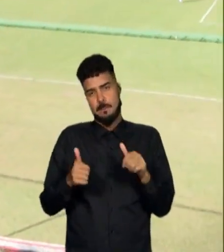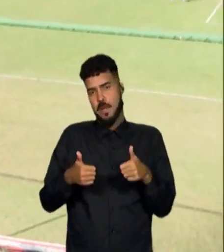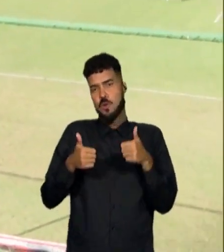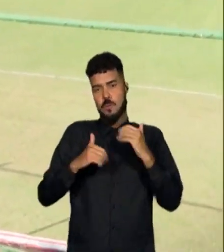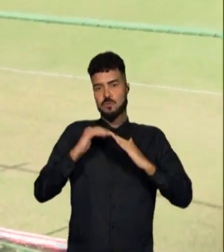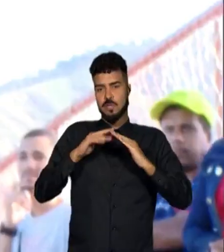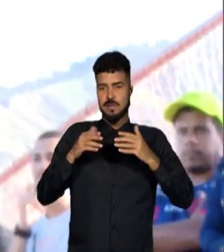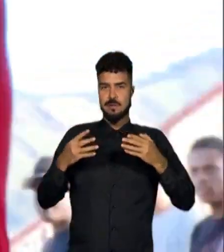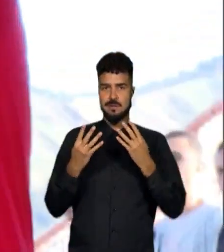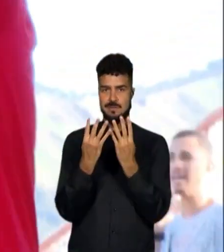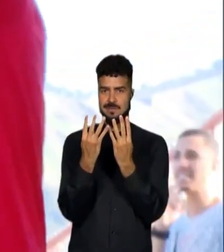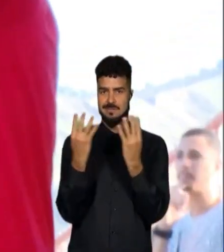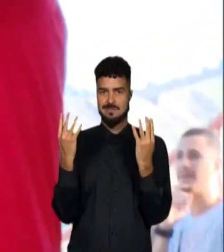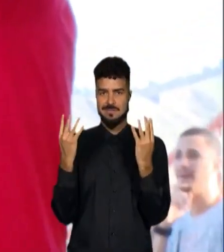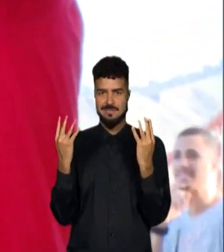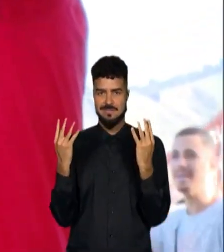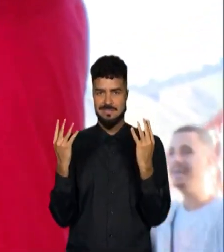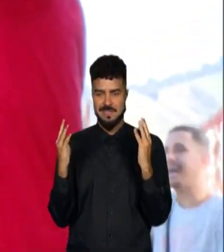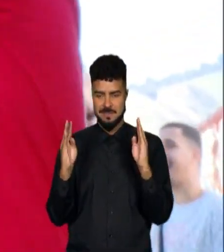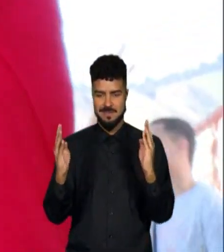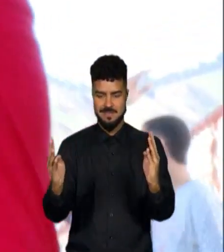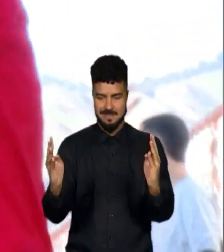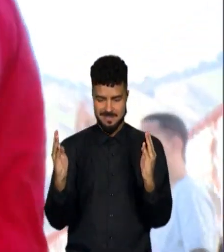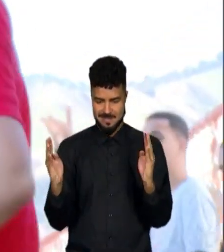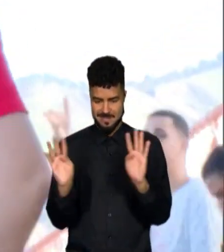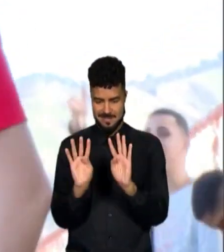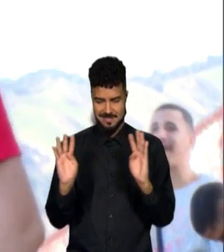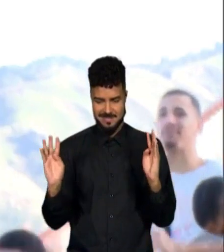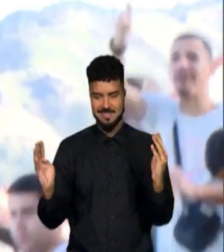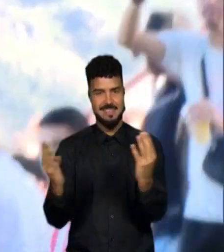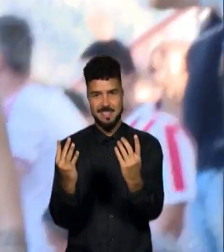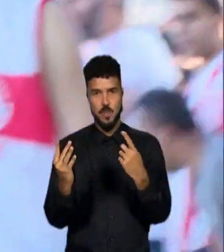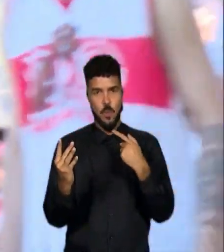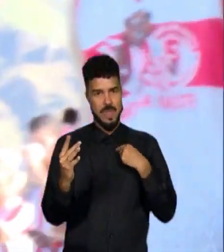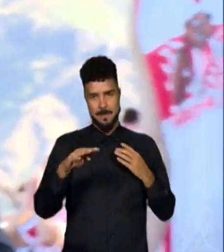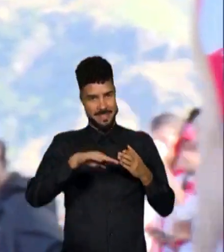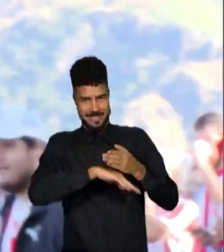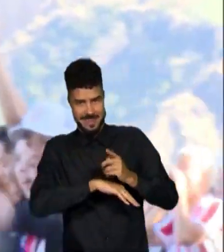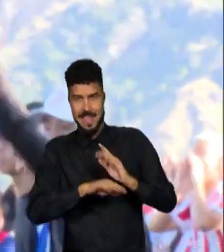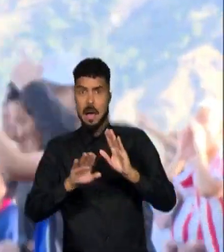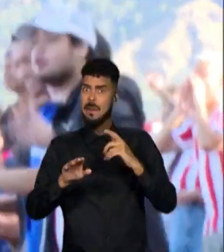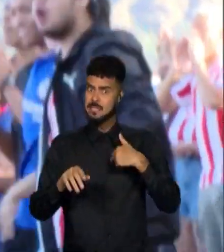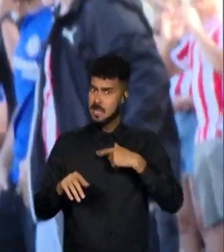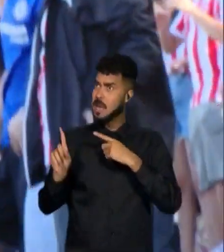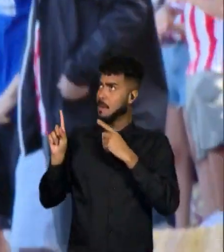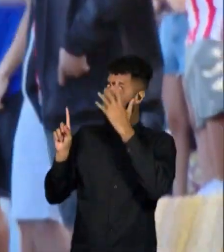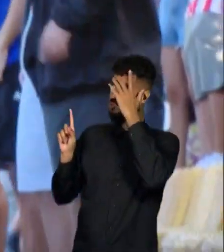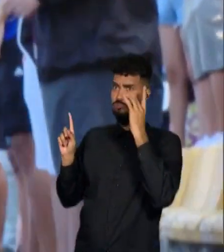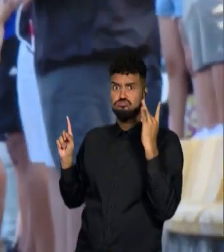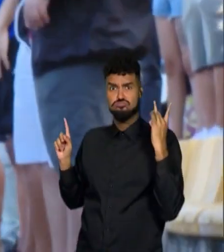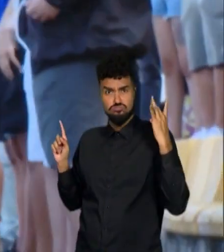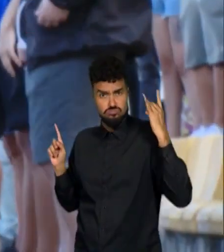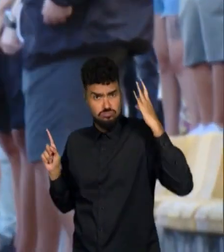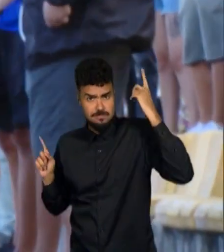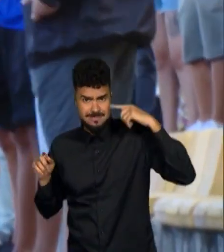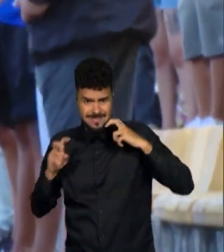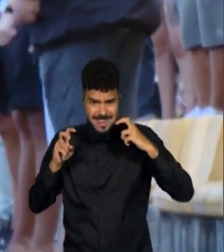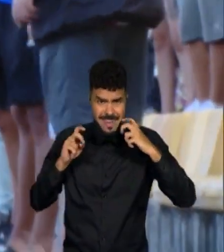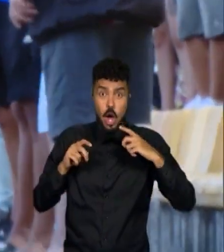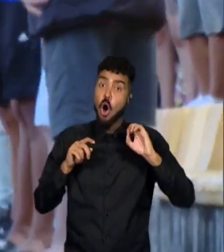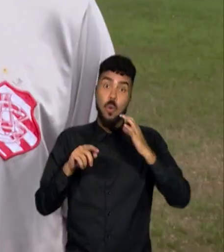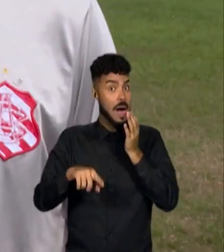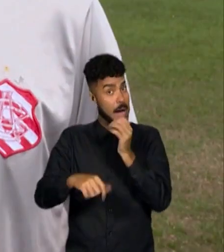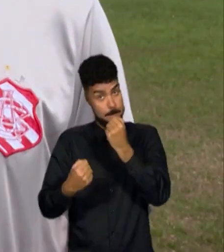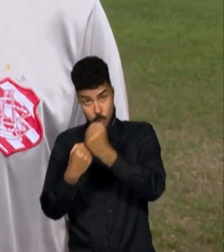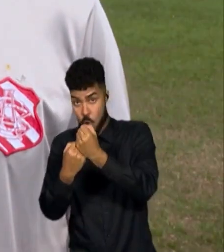você tem tudo ali separando, mas é uma torcida cri-cri, né? A torcida do Bangu tá sempre presente, tá sempre